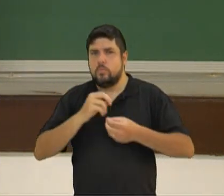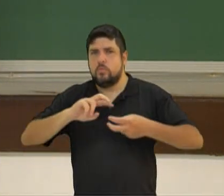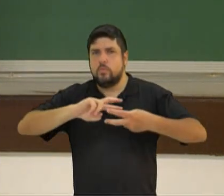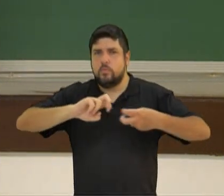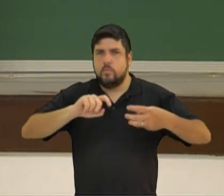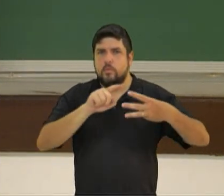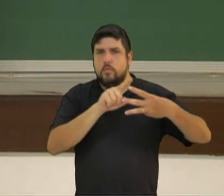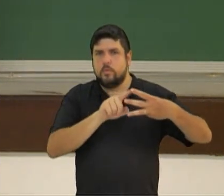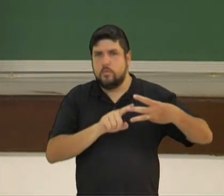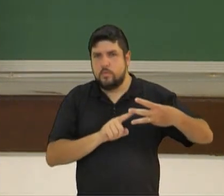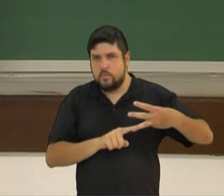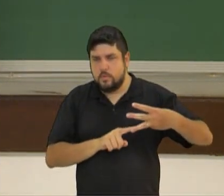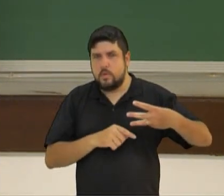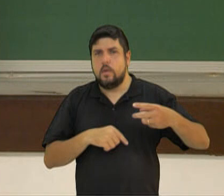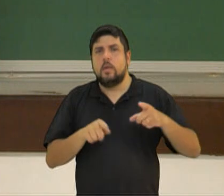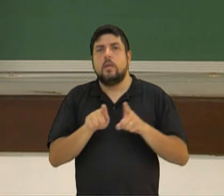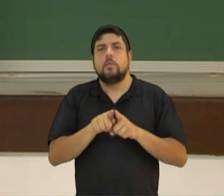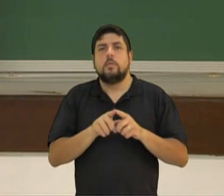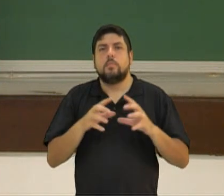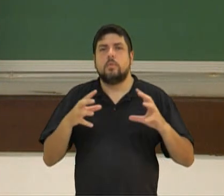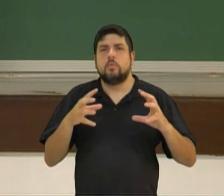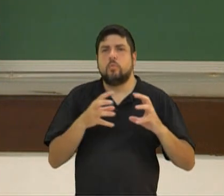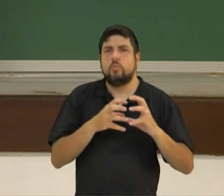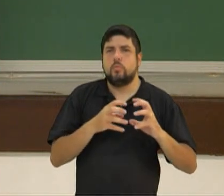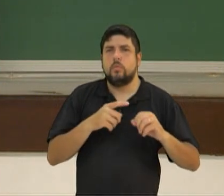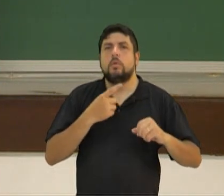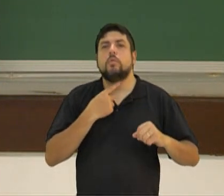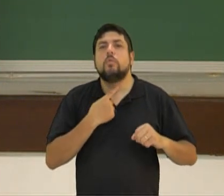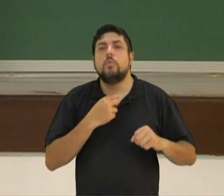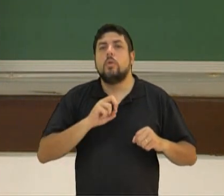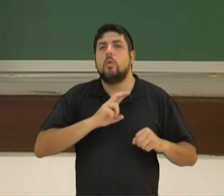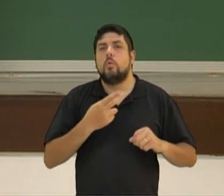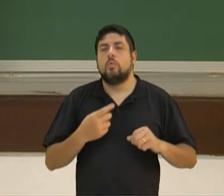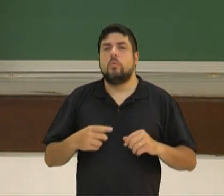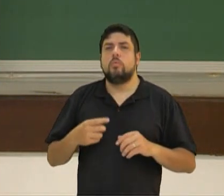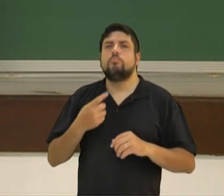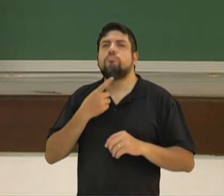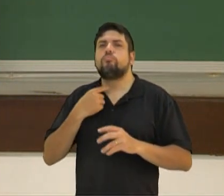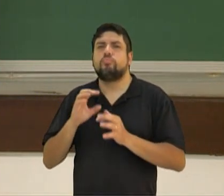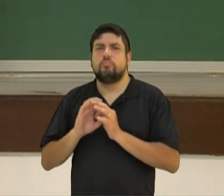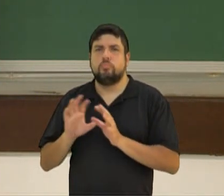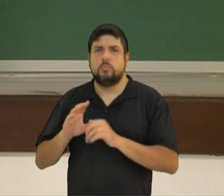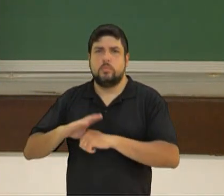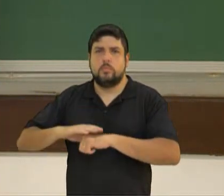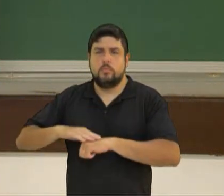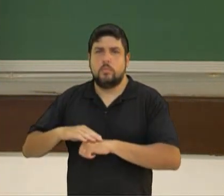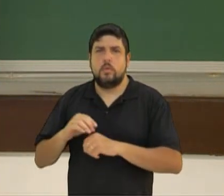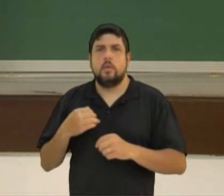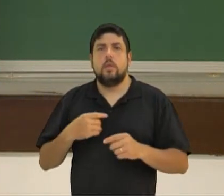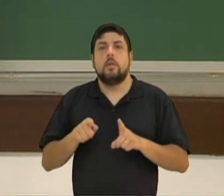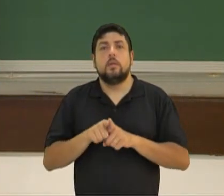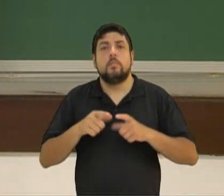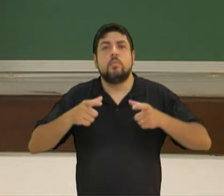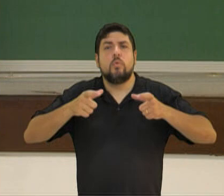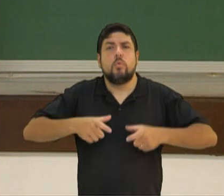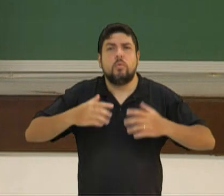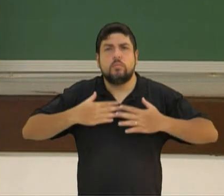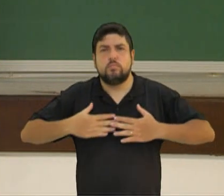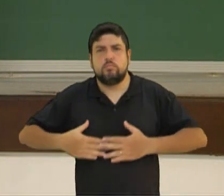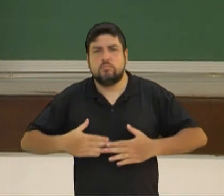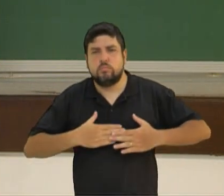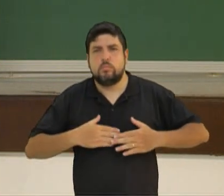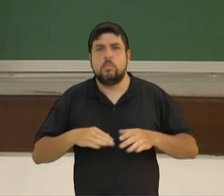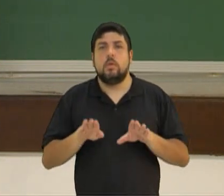tipos, as suas contrações voluntárias ou involuntárias e aonde nós encontramos no nosso corpo. Além de